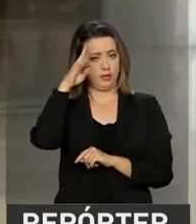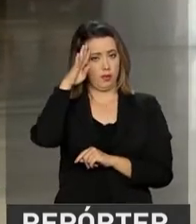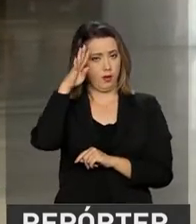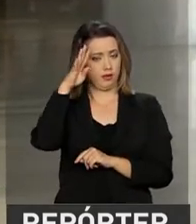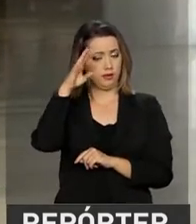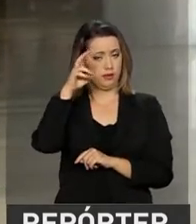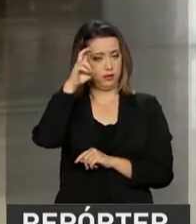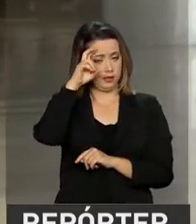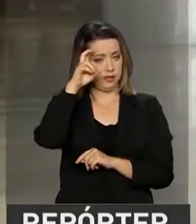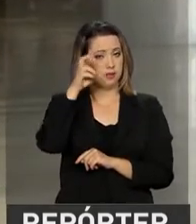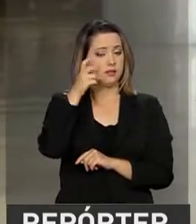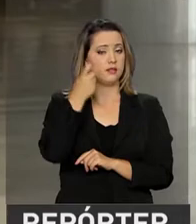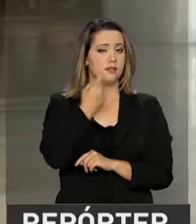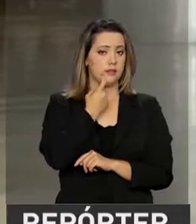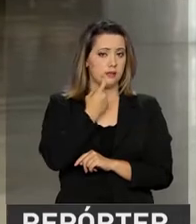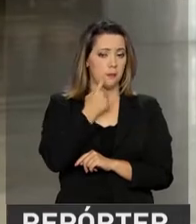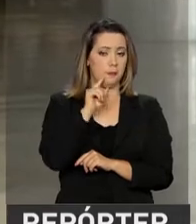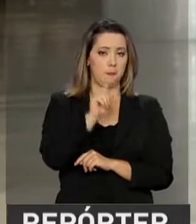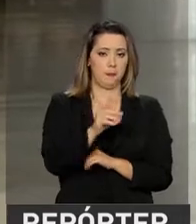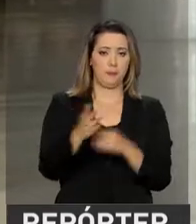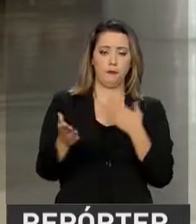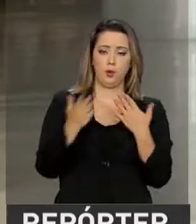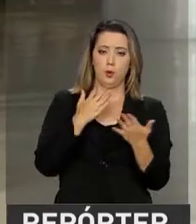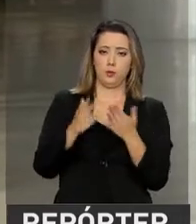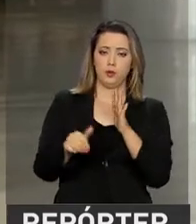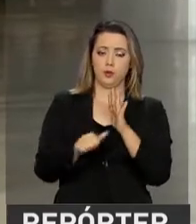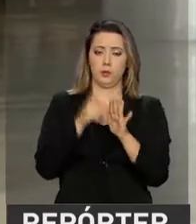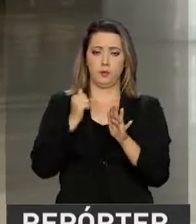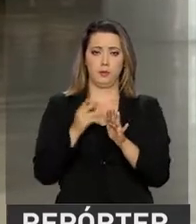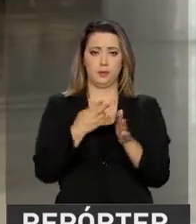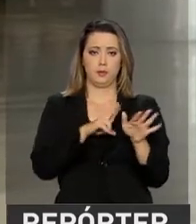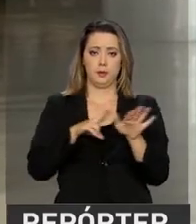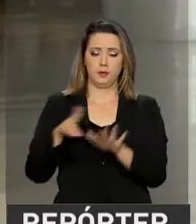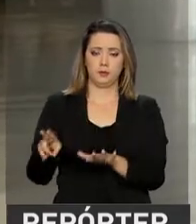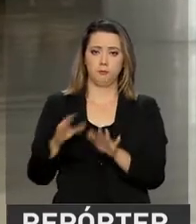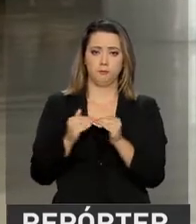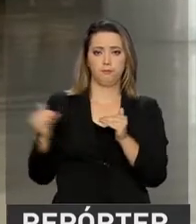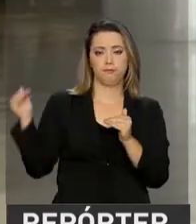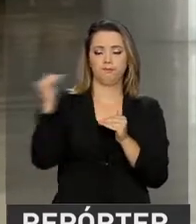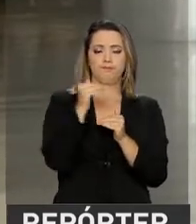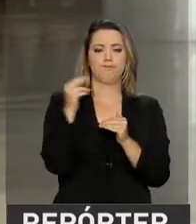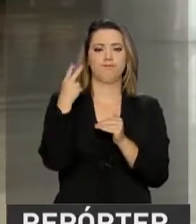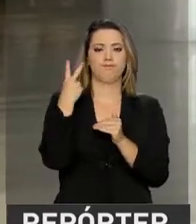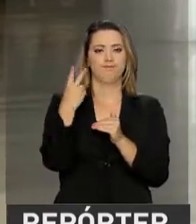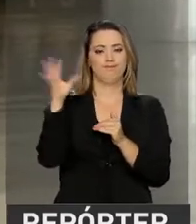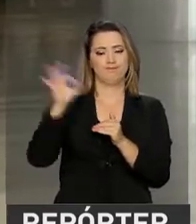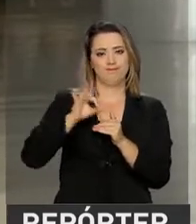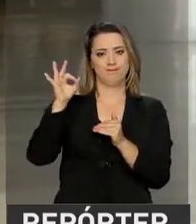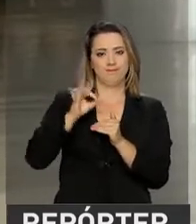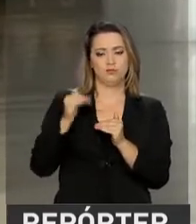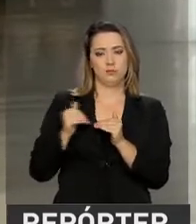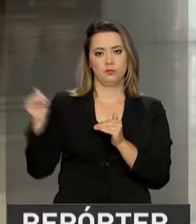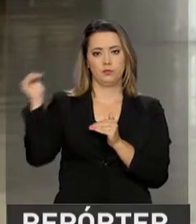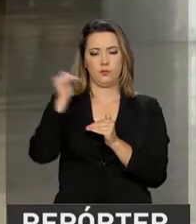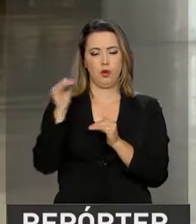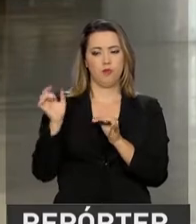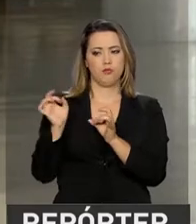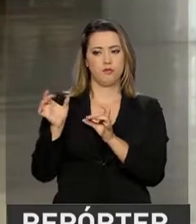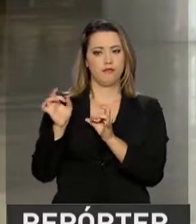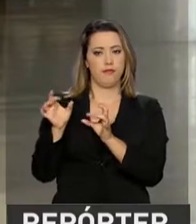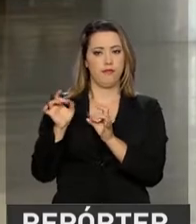de agosto de 2016 houve um momento de dois e meio por cento nas exportações brasileiras para o exterior